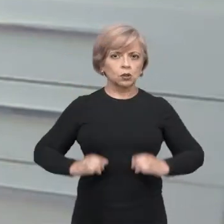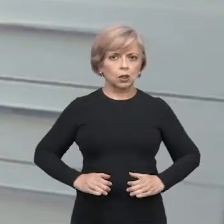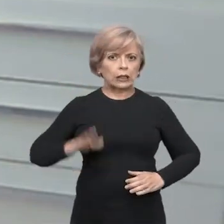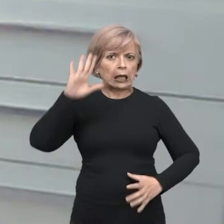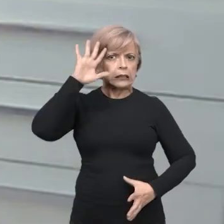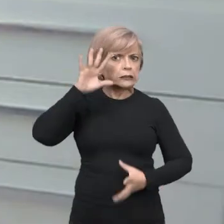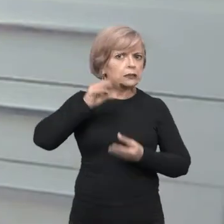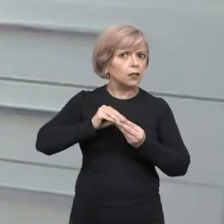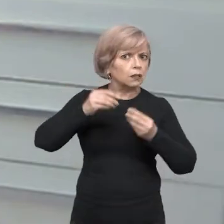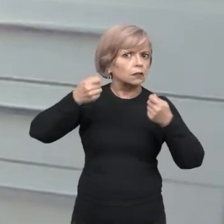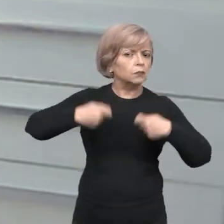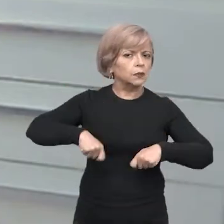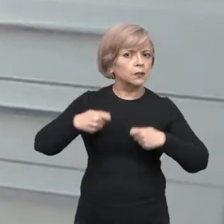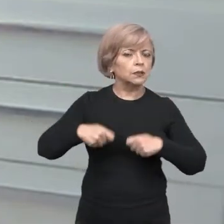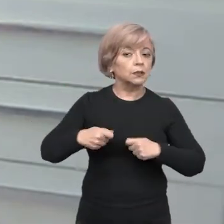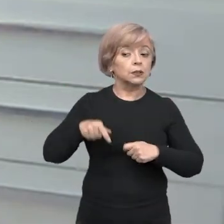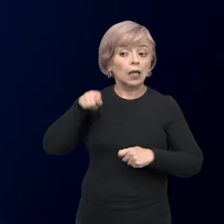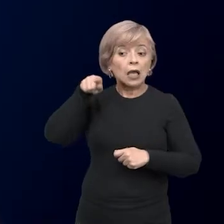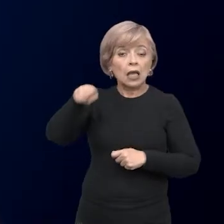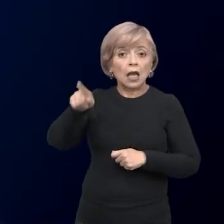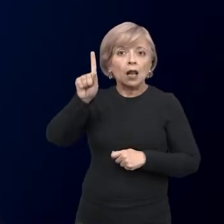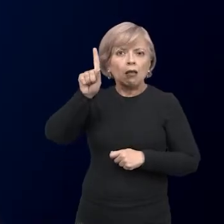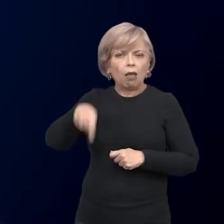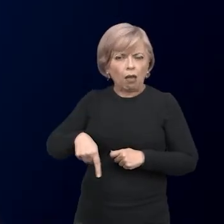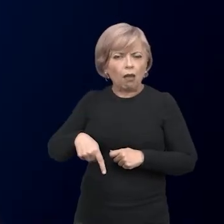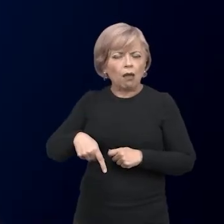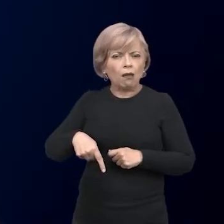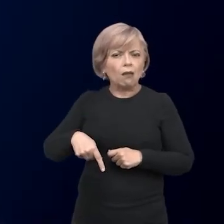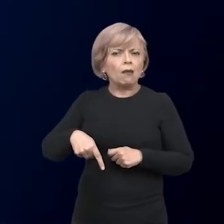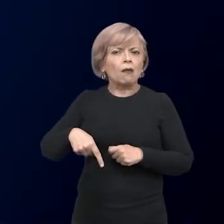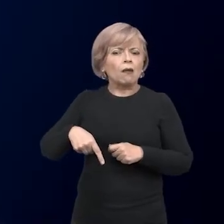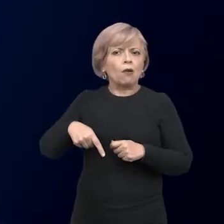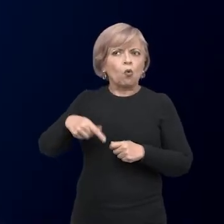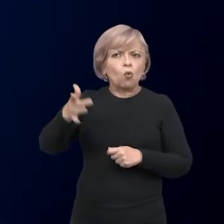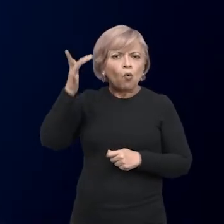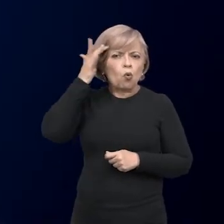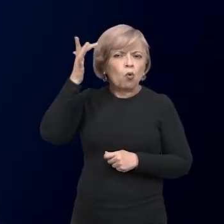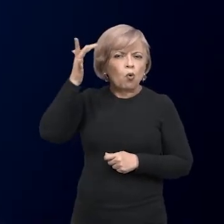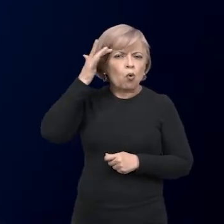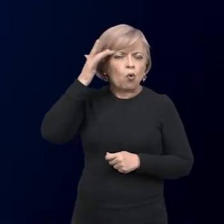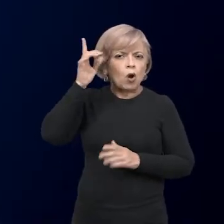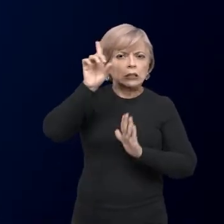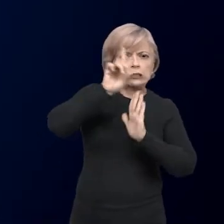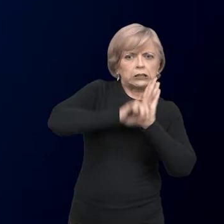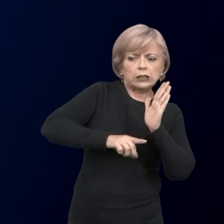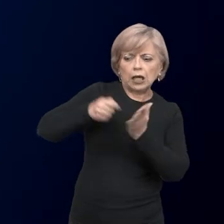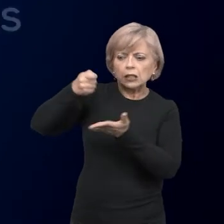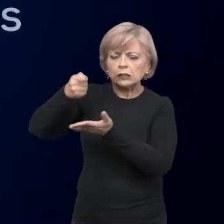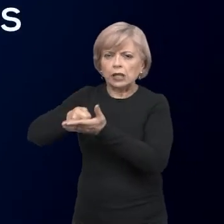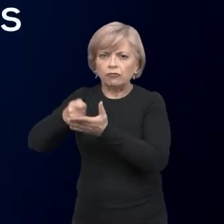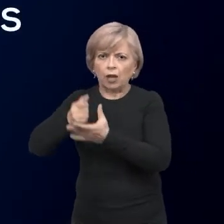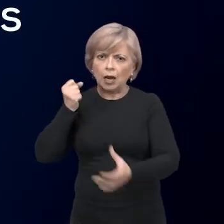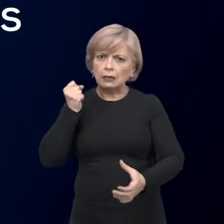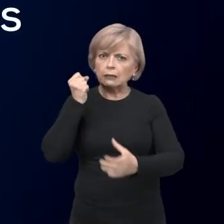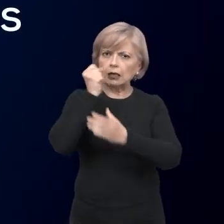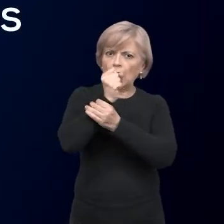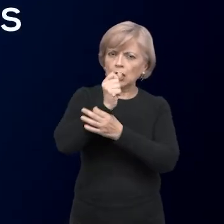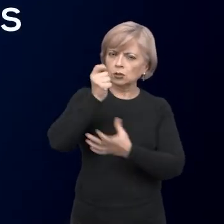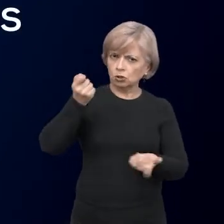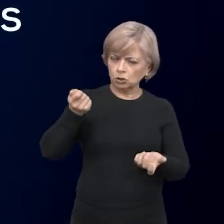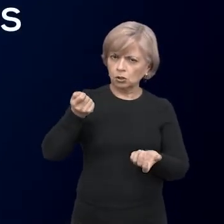precisa entender quem é uma pasta ativa a fim de que todos os direitos deveres garantias e